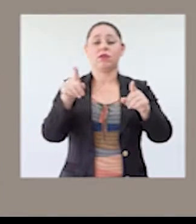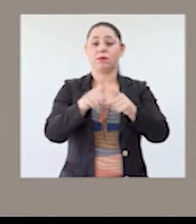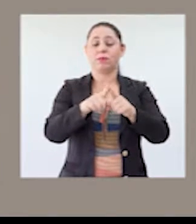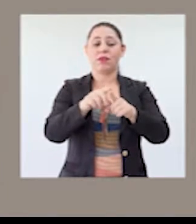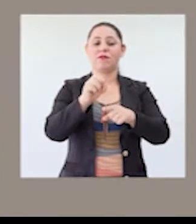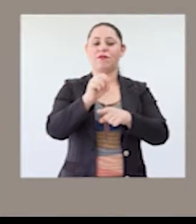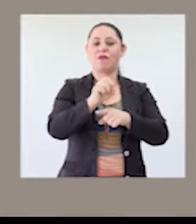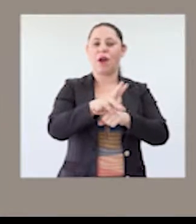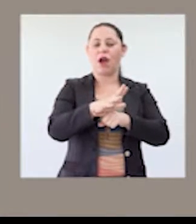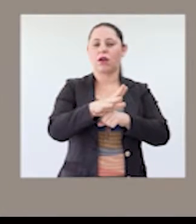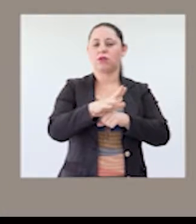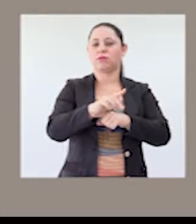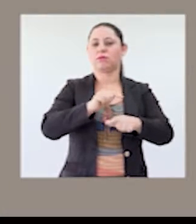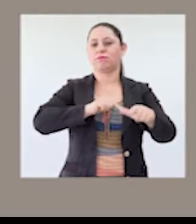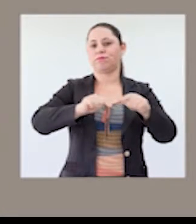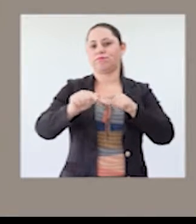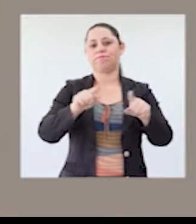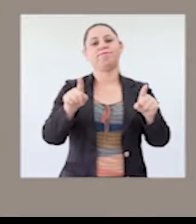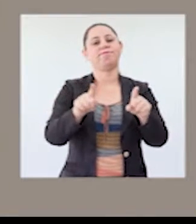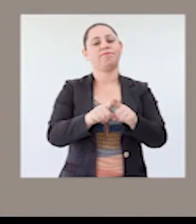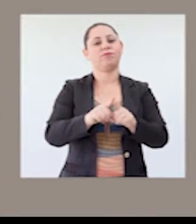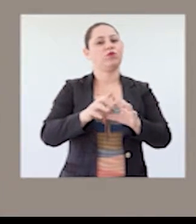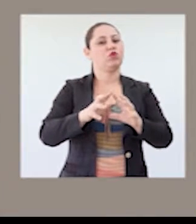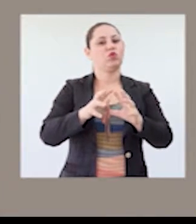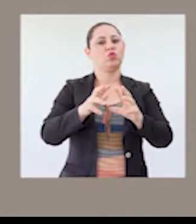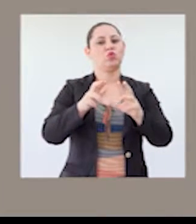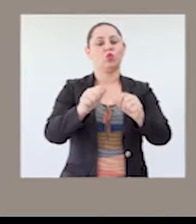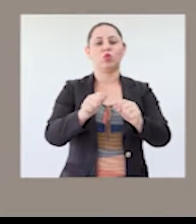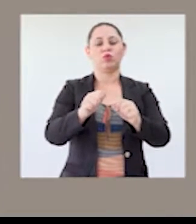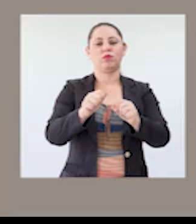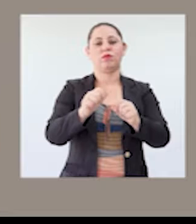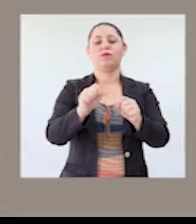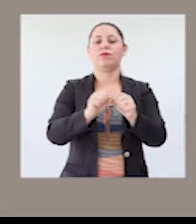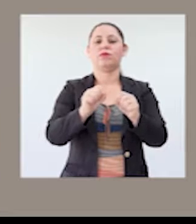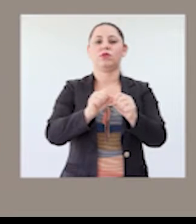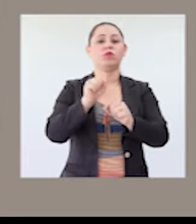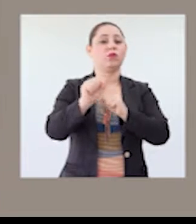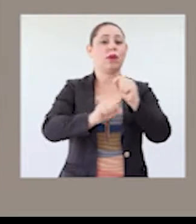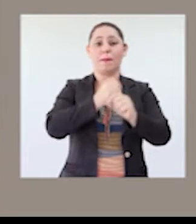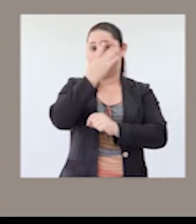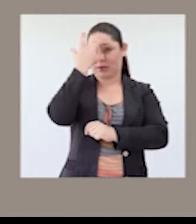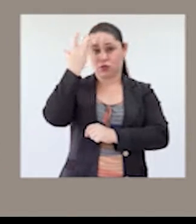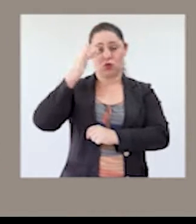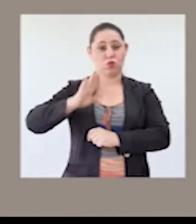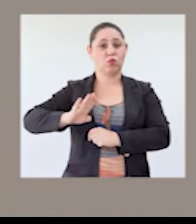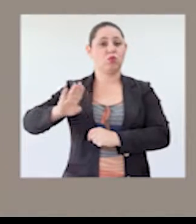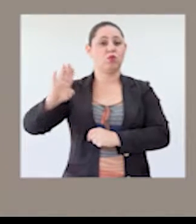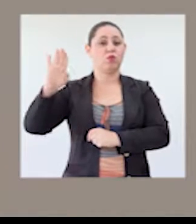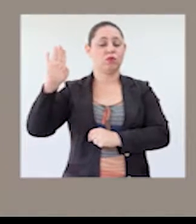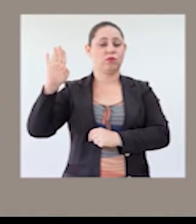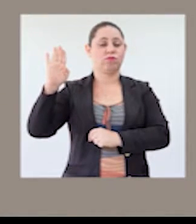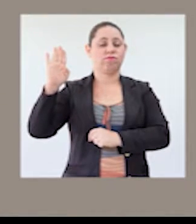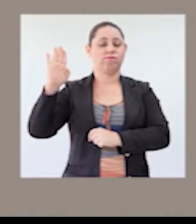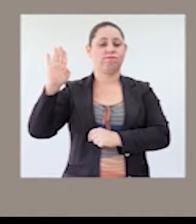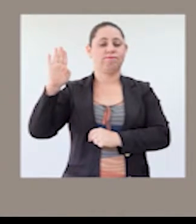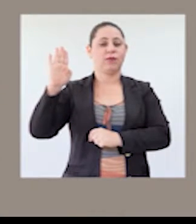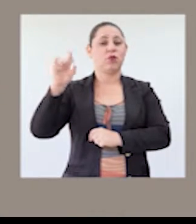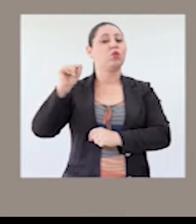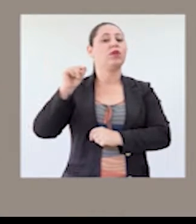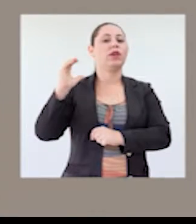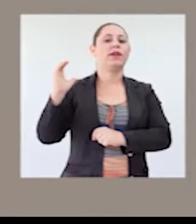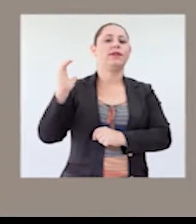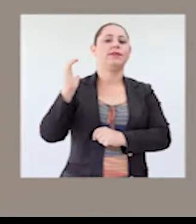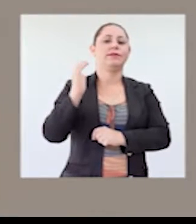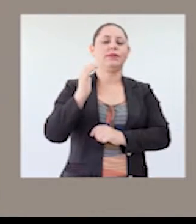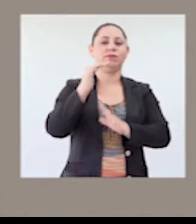né? Então, essas situações todas fariam com que o candidato ou o cabo eleitoral incidisse nas